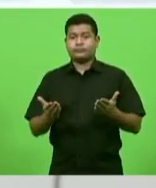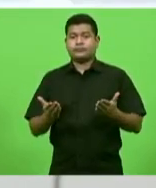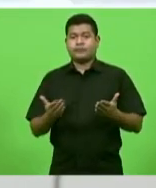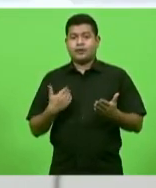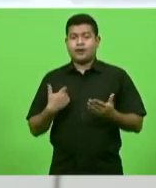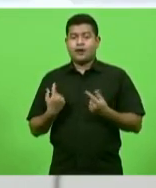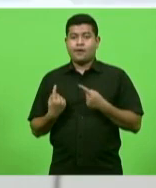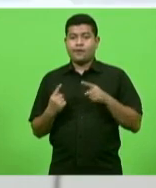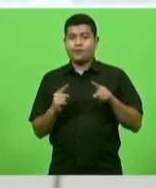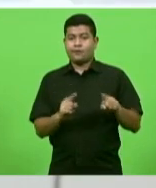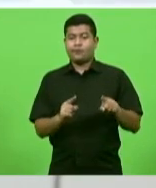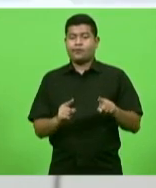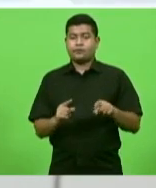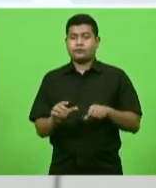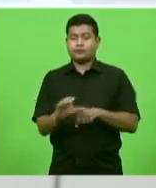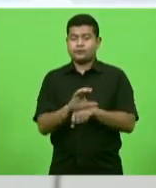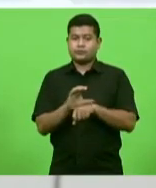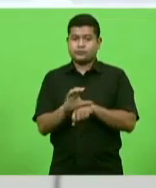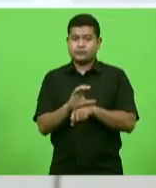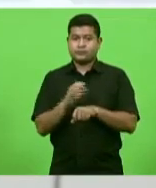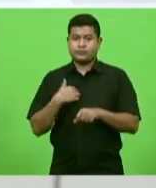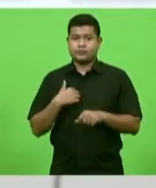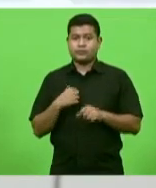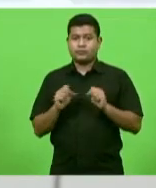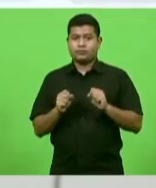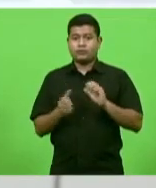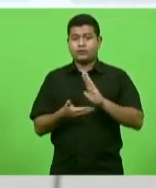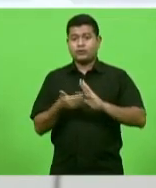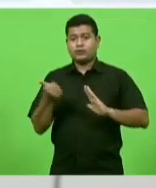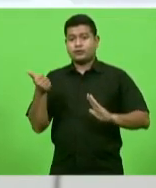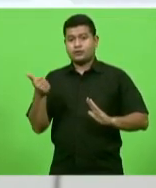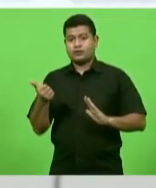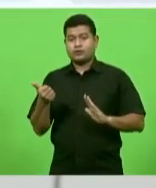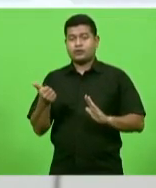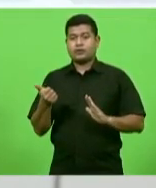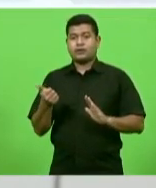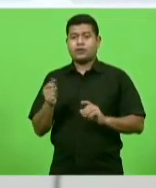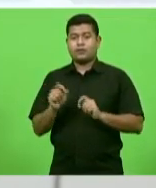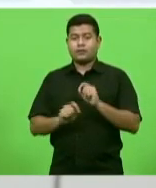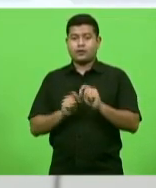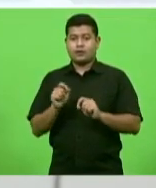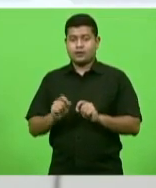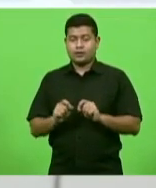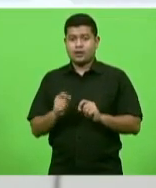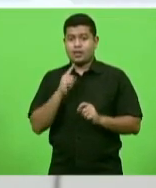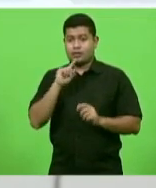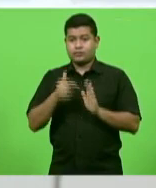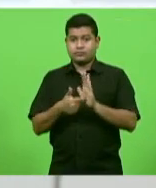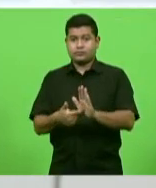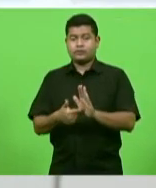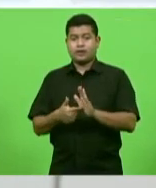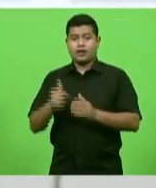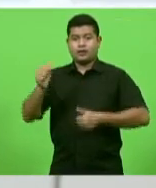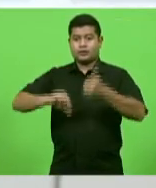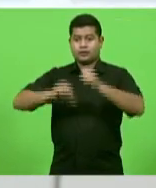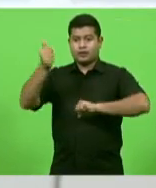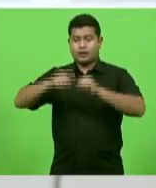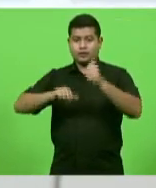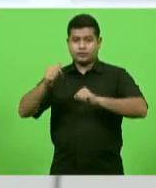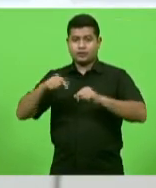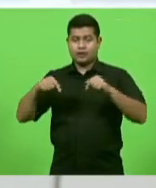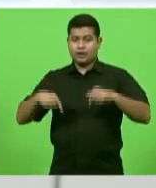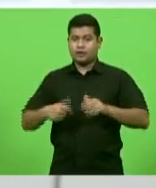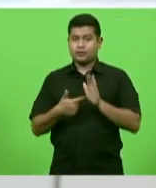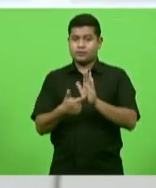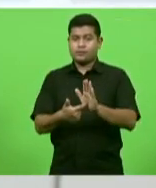norma de Regência Ao que se pode retirar da denúncia após anole análise sistema do que foi exposto no